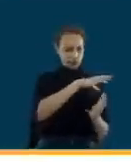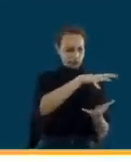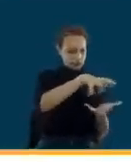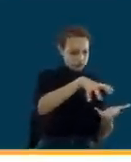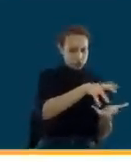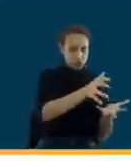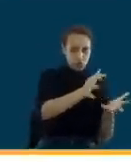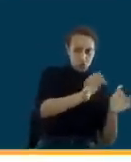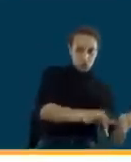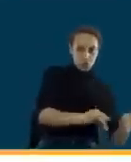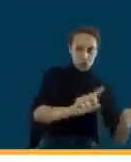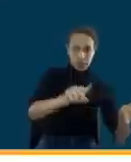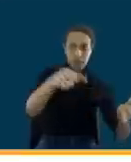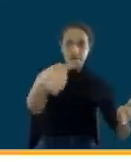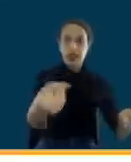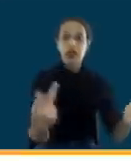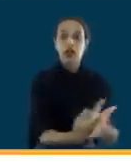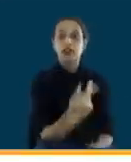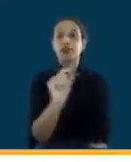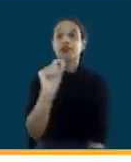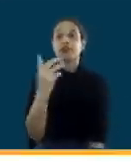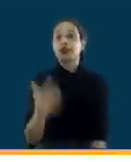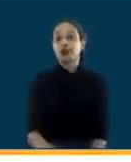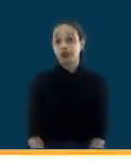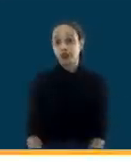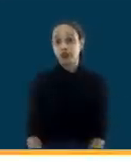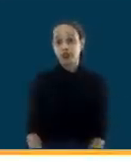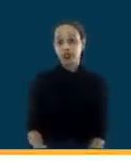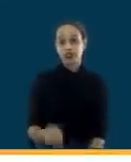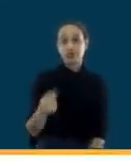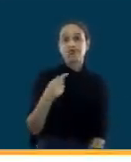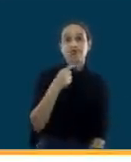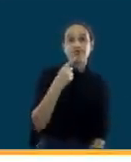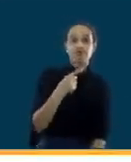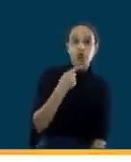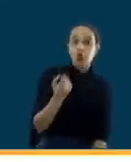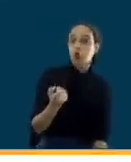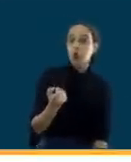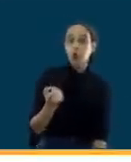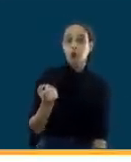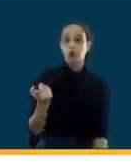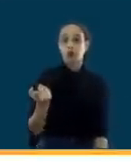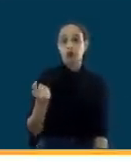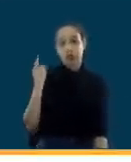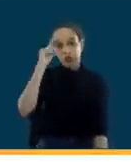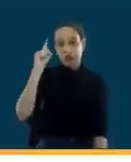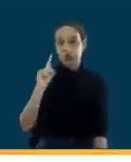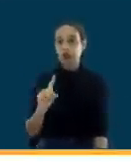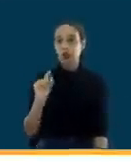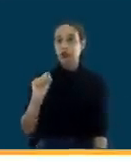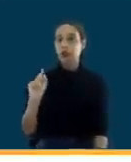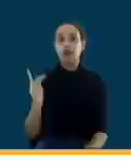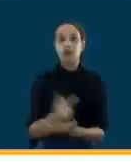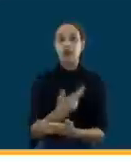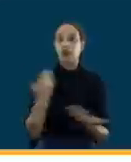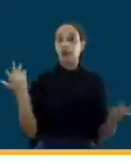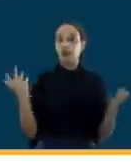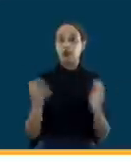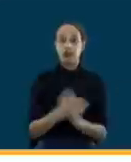a desinformação, a falta de condições efetivas para